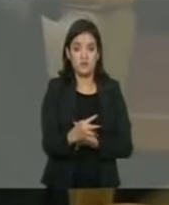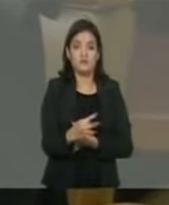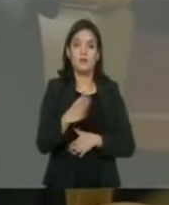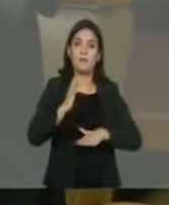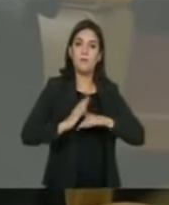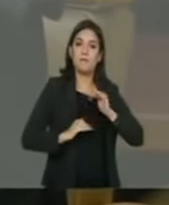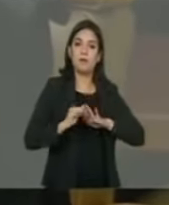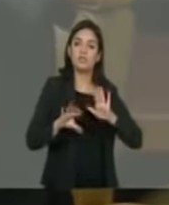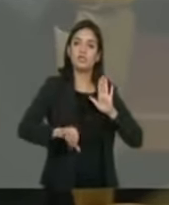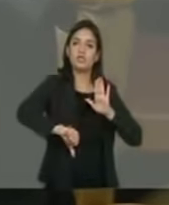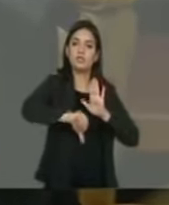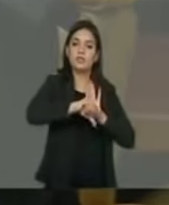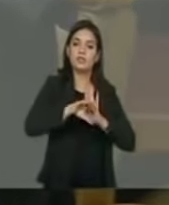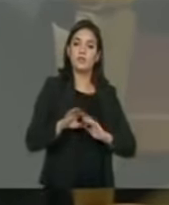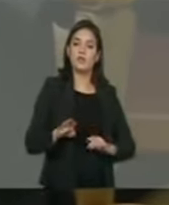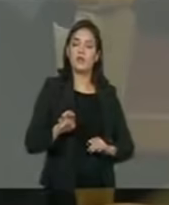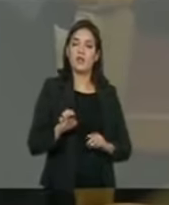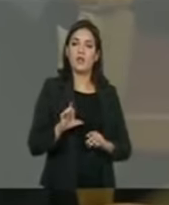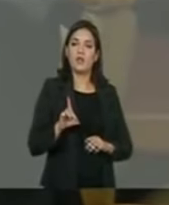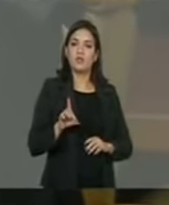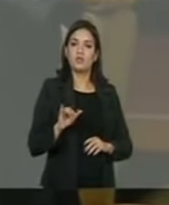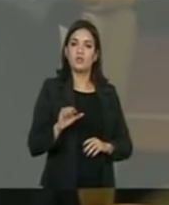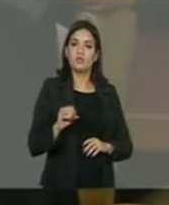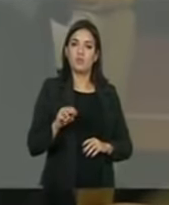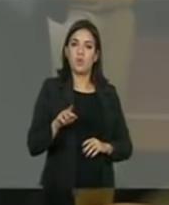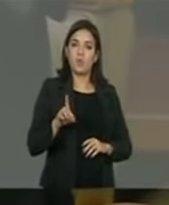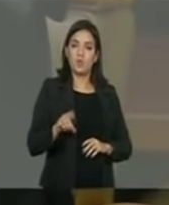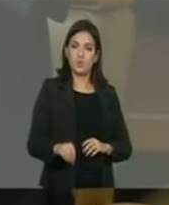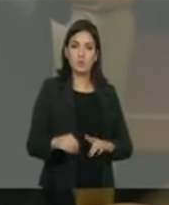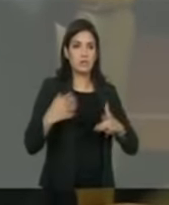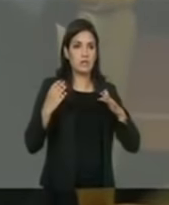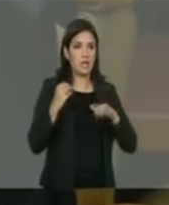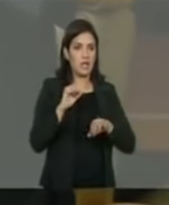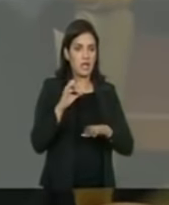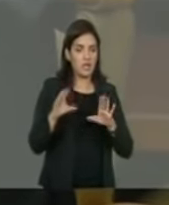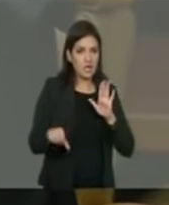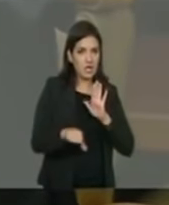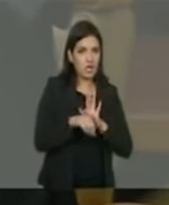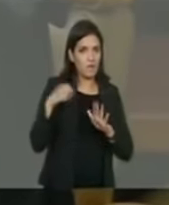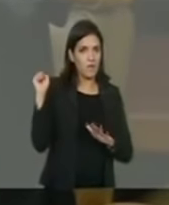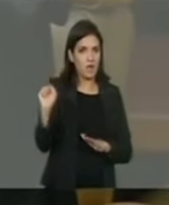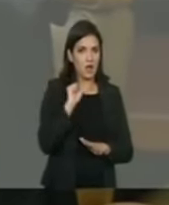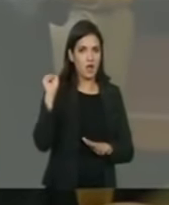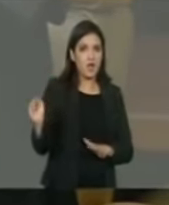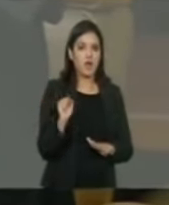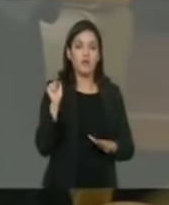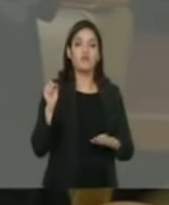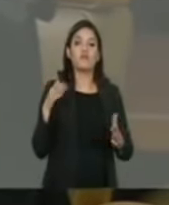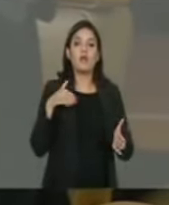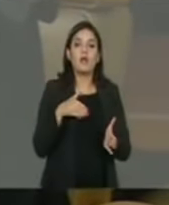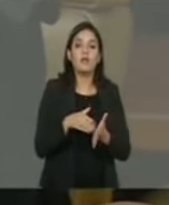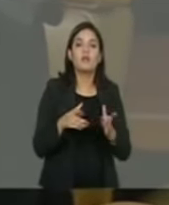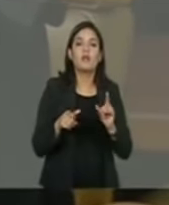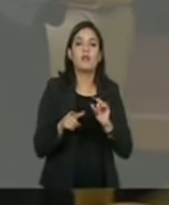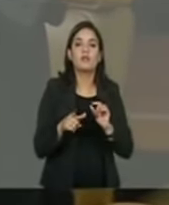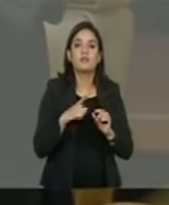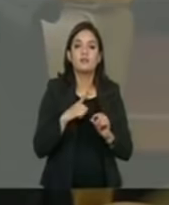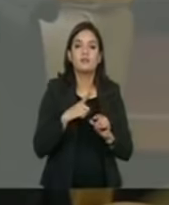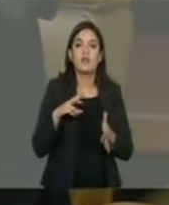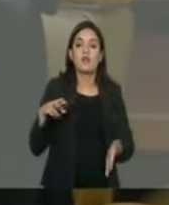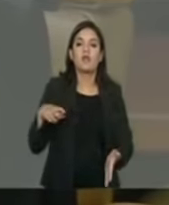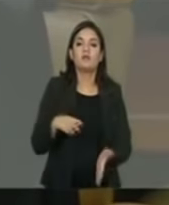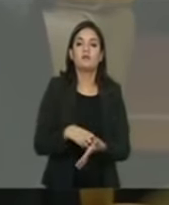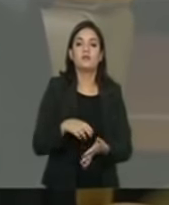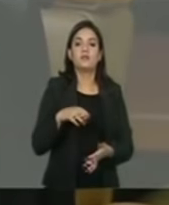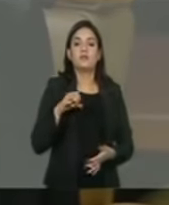crime hediondo ou juridicamente a este equiparado e até que sobrevenha sentença penal condenatória irrecorrível